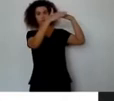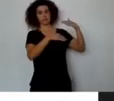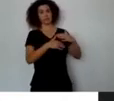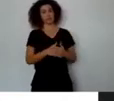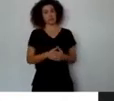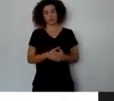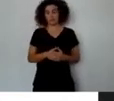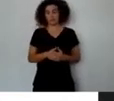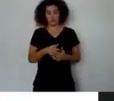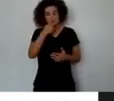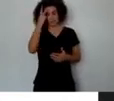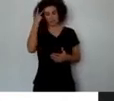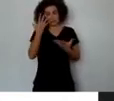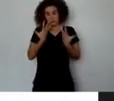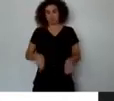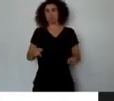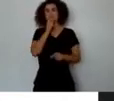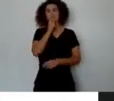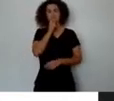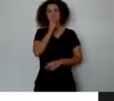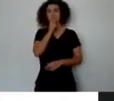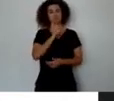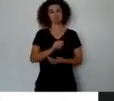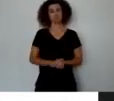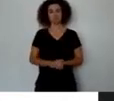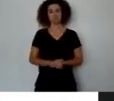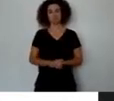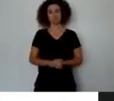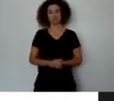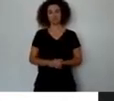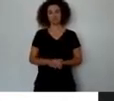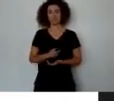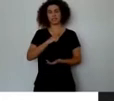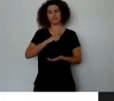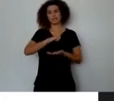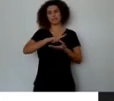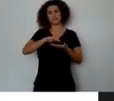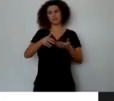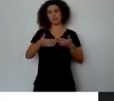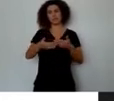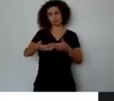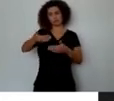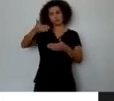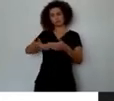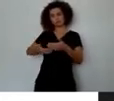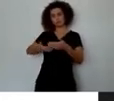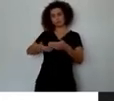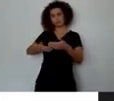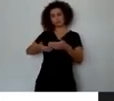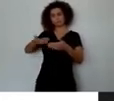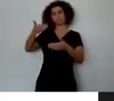isso ainda não foi muito bem aceito. A gente teve muitos retrocessos nesse sentido. E